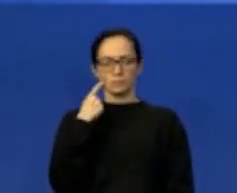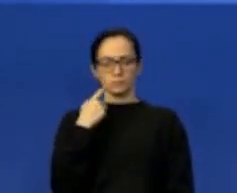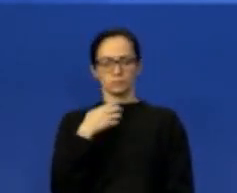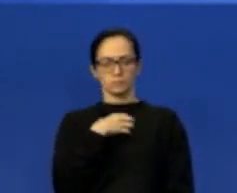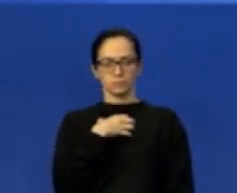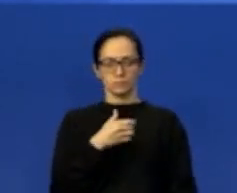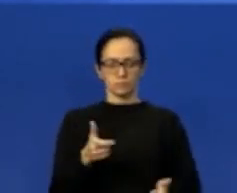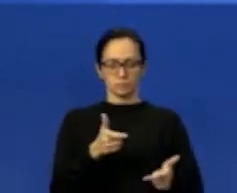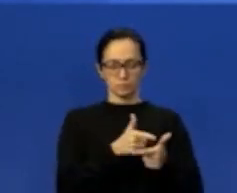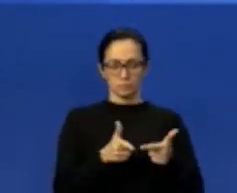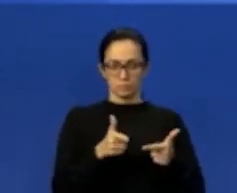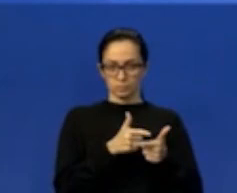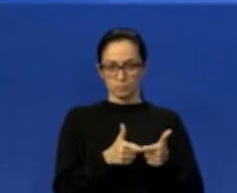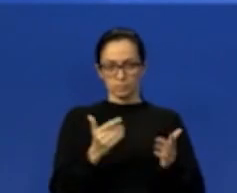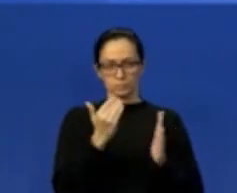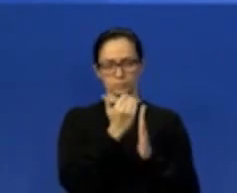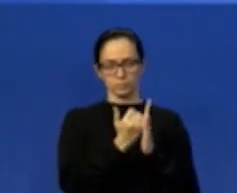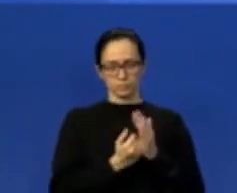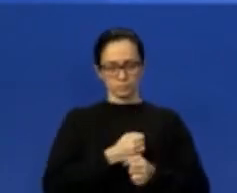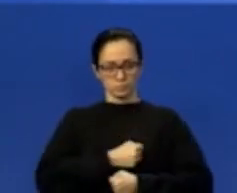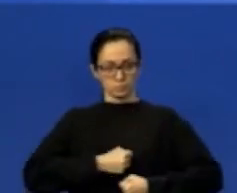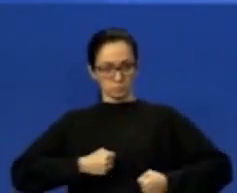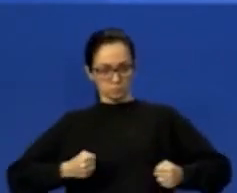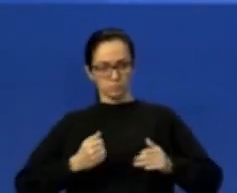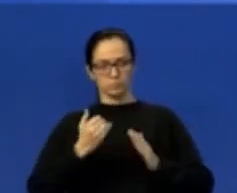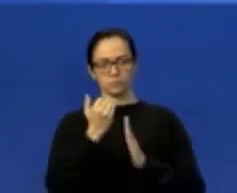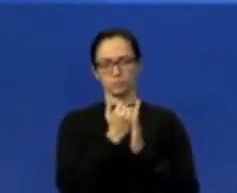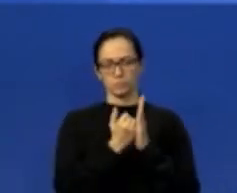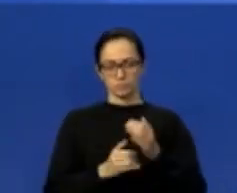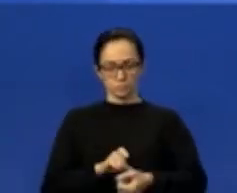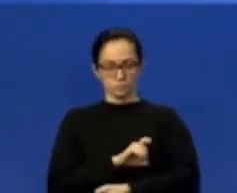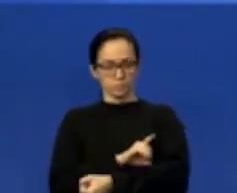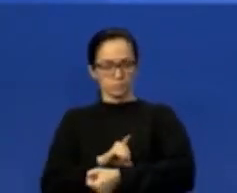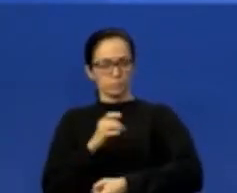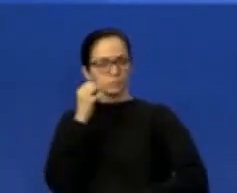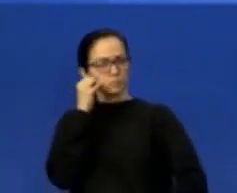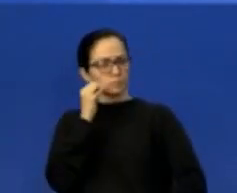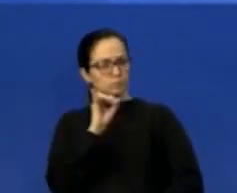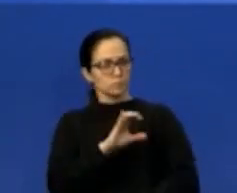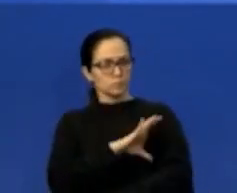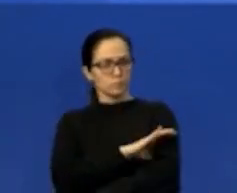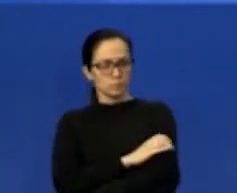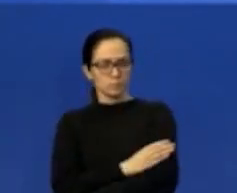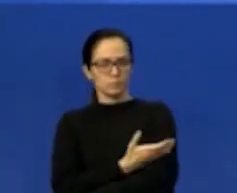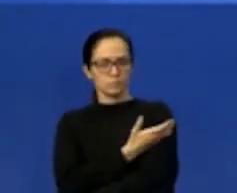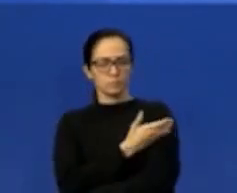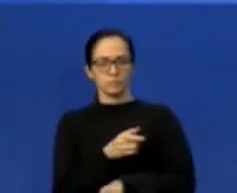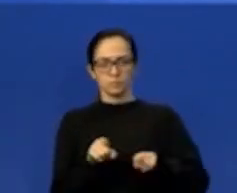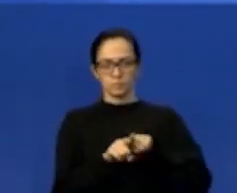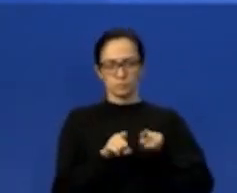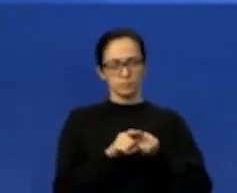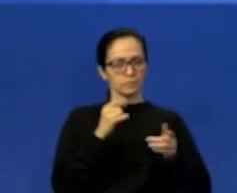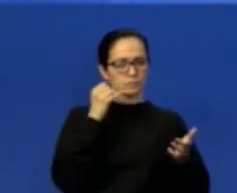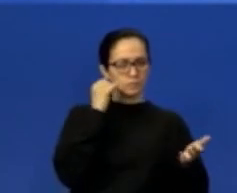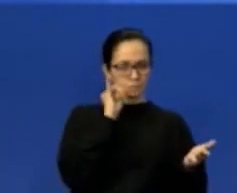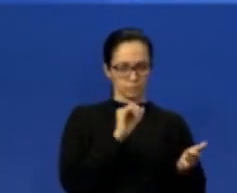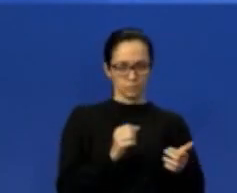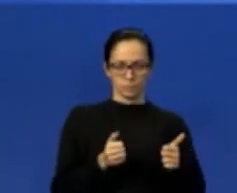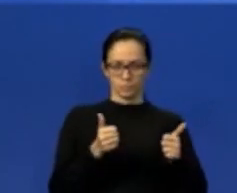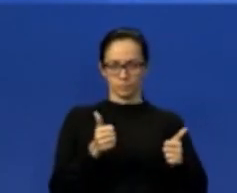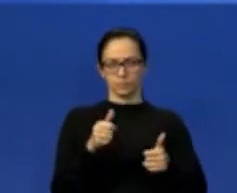sedentarismo, da obesidade e também a prevenção à diabetes e à pressão alta. Chegamos então